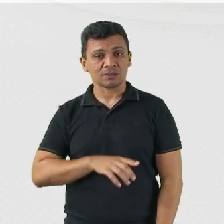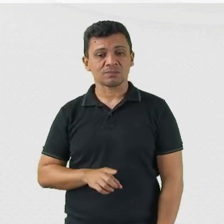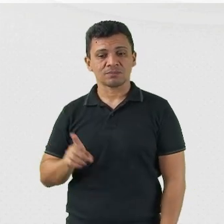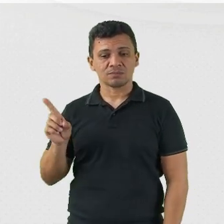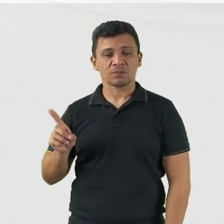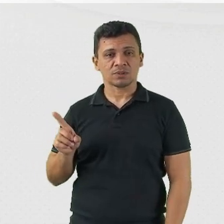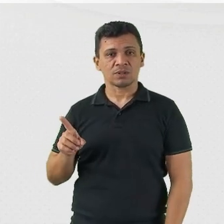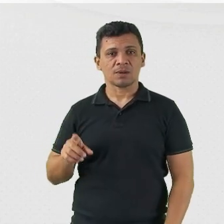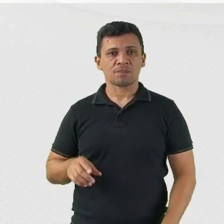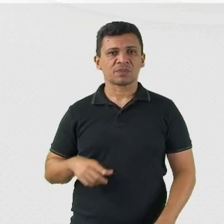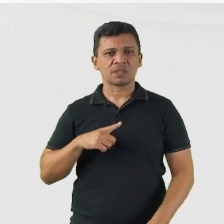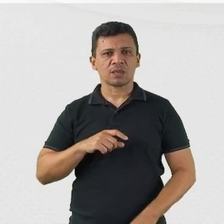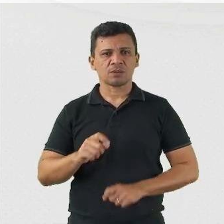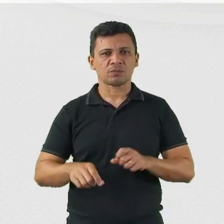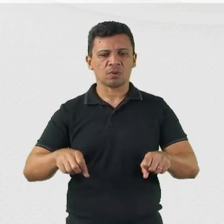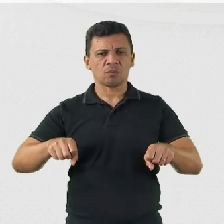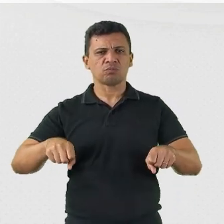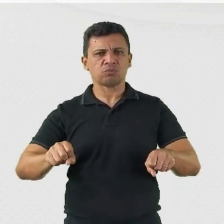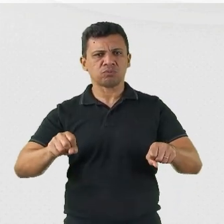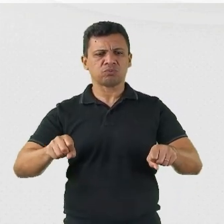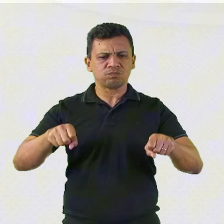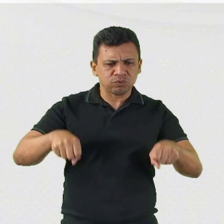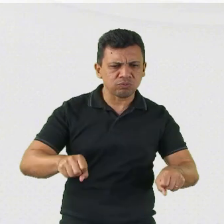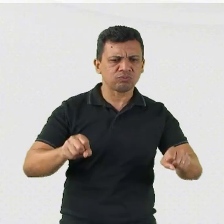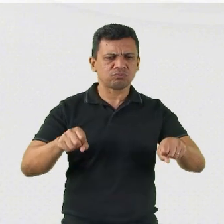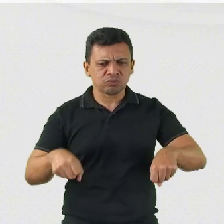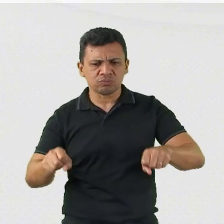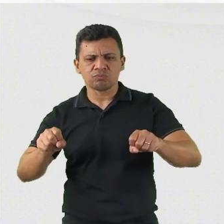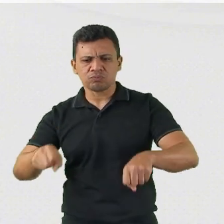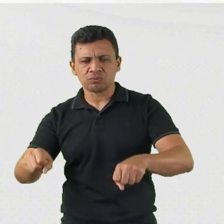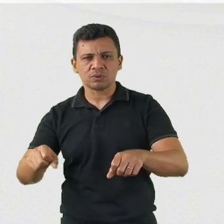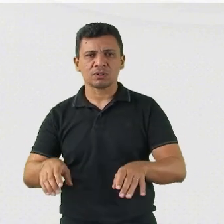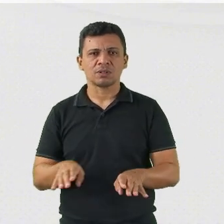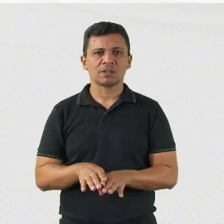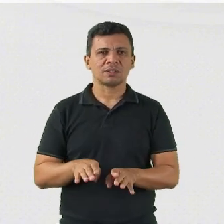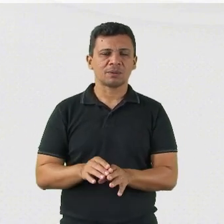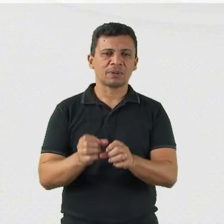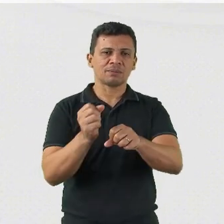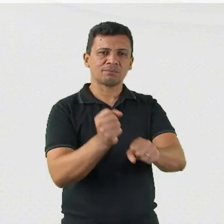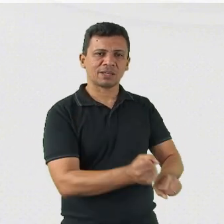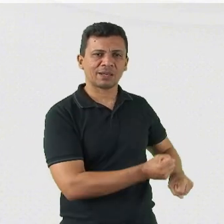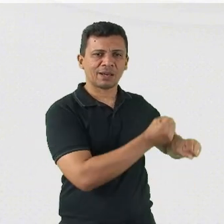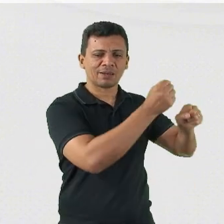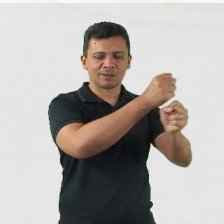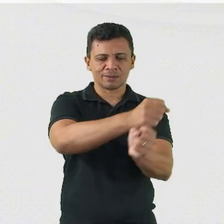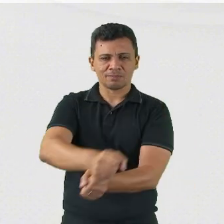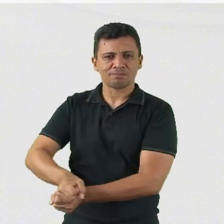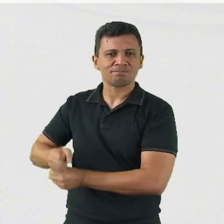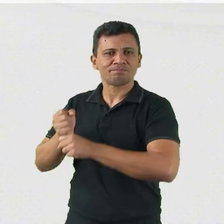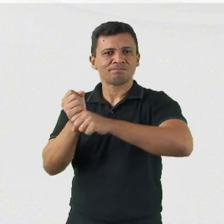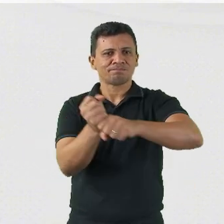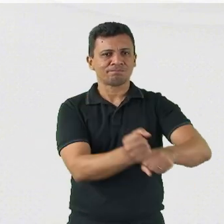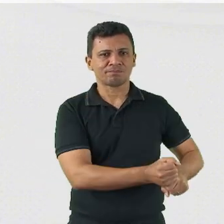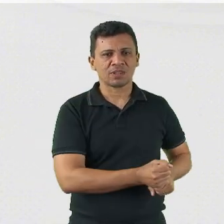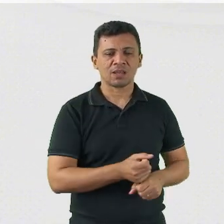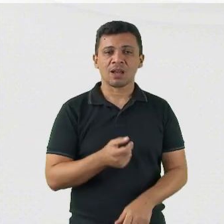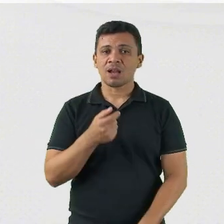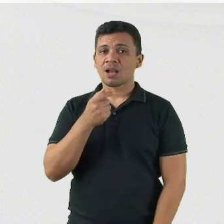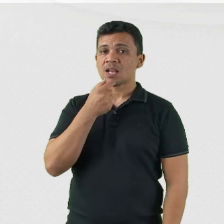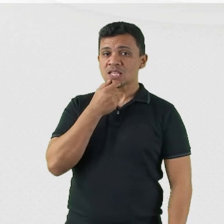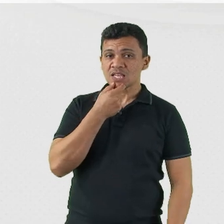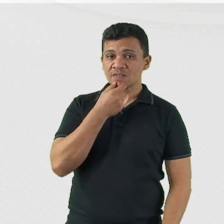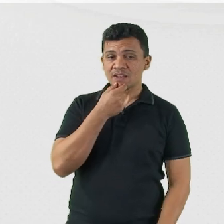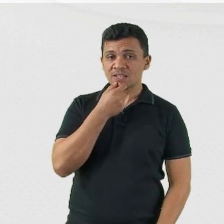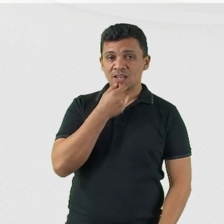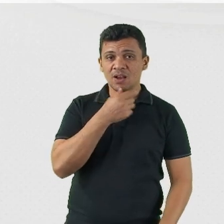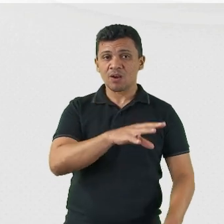O jet ski ou caiaque. E ali nós temos termos da língua inglesa que foram incorporados